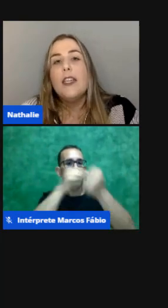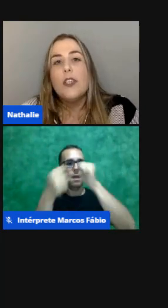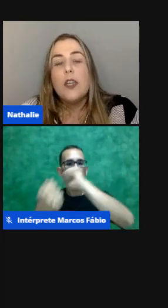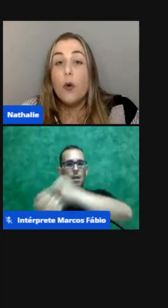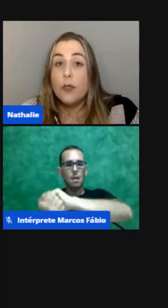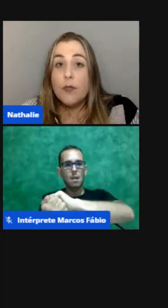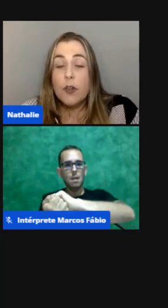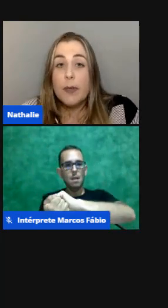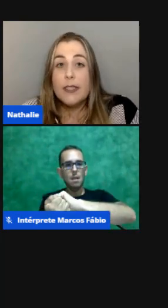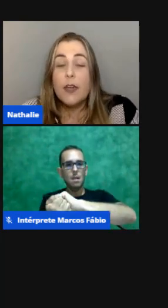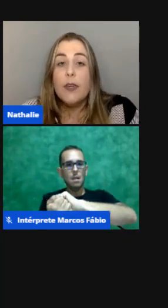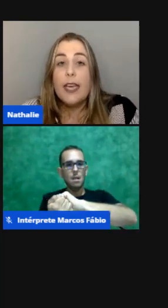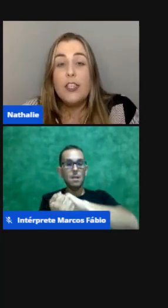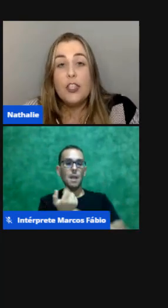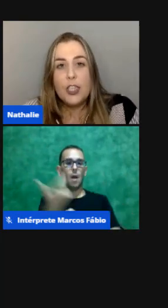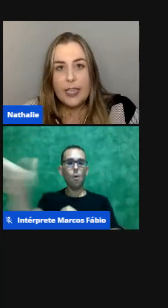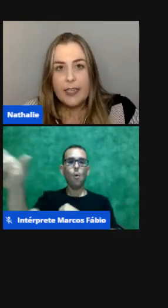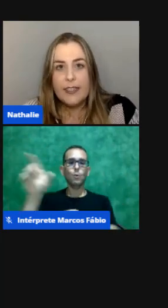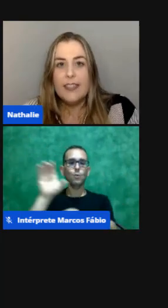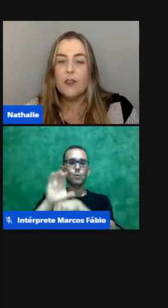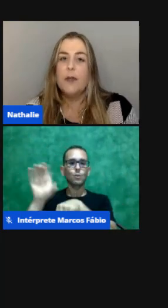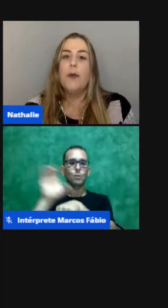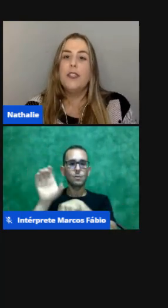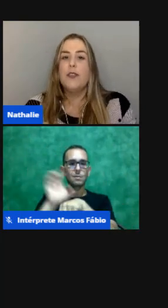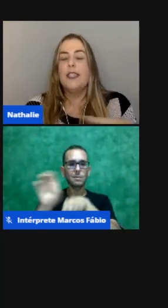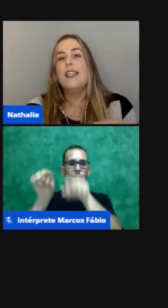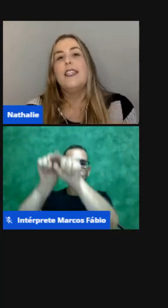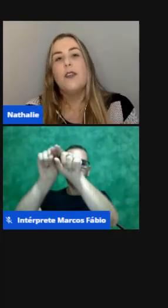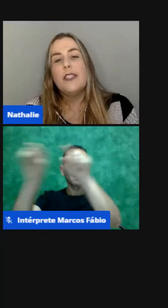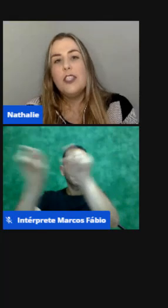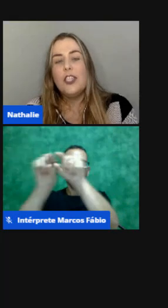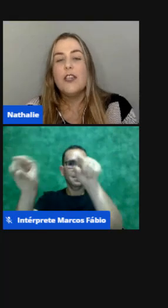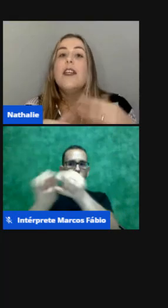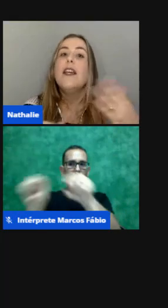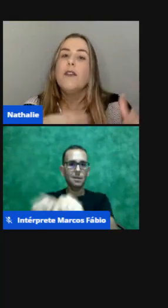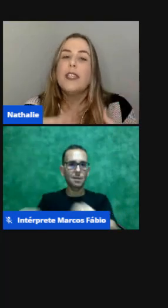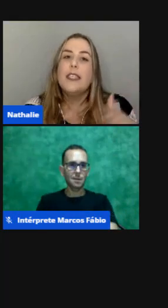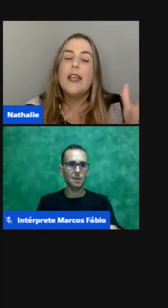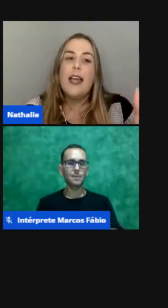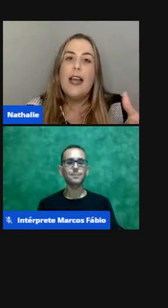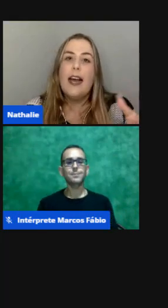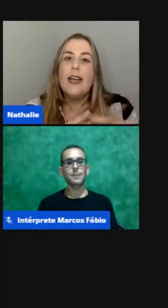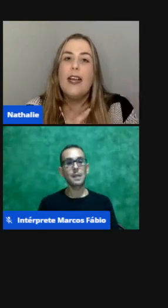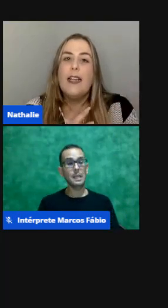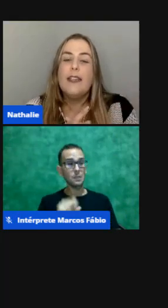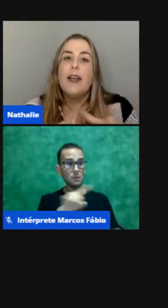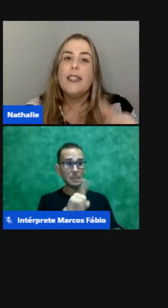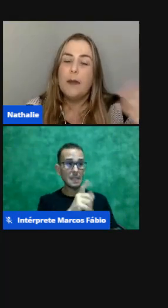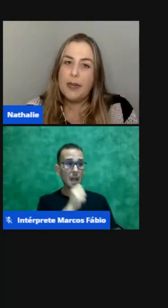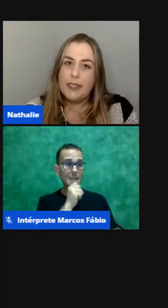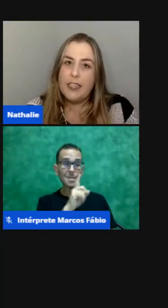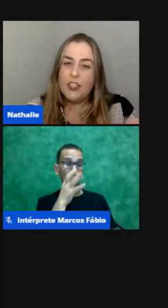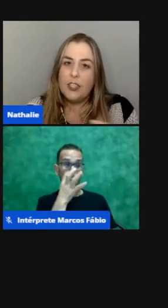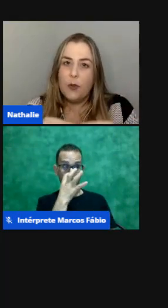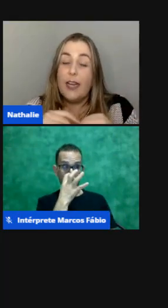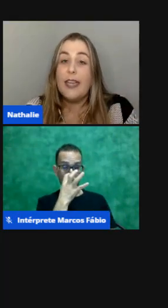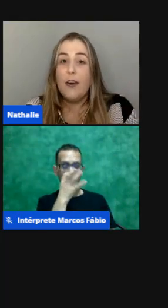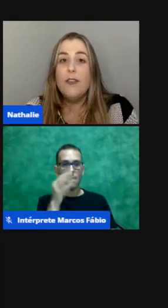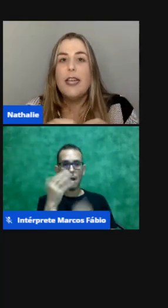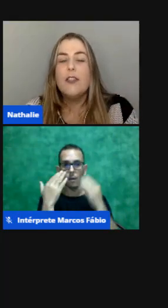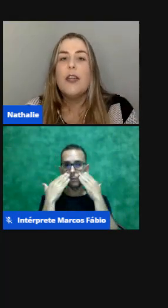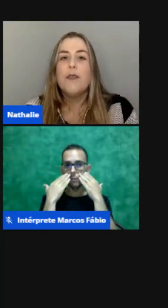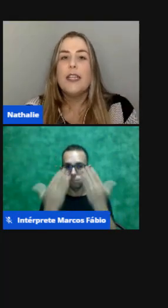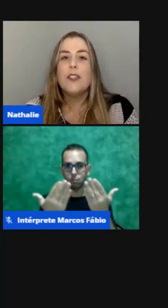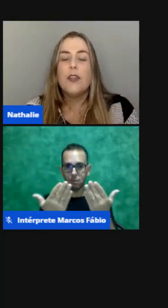lá na nossa outra formação, que é a de tirinhas. Então, depois, se vocês ainda não assistiram, vocês vai estar presente no